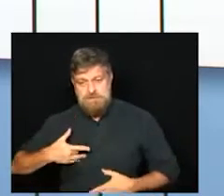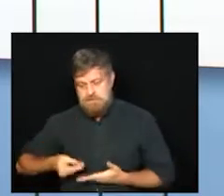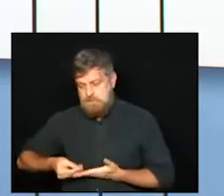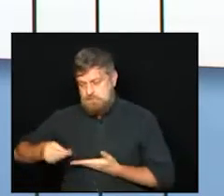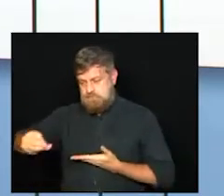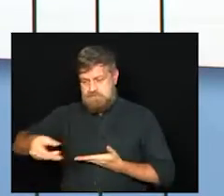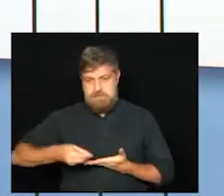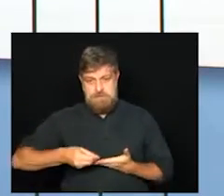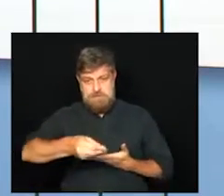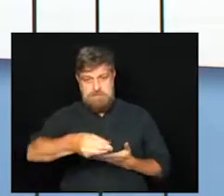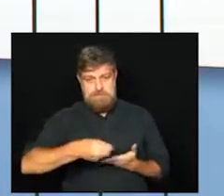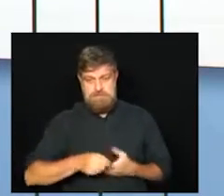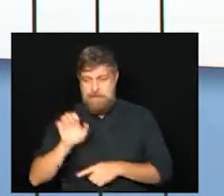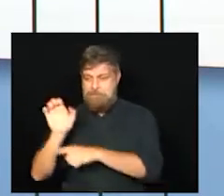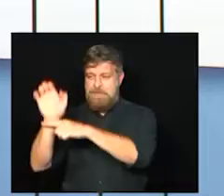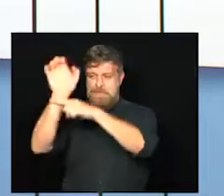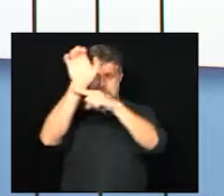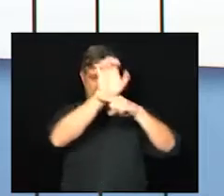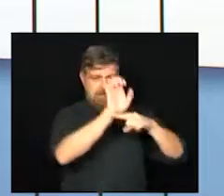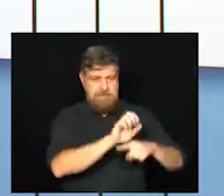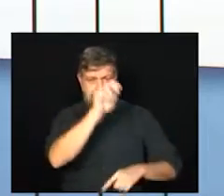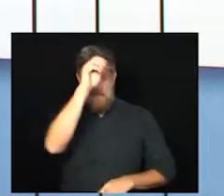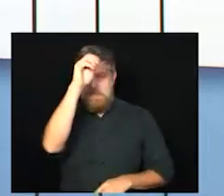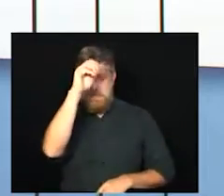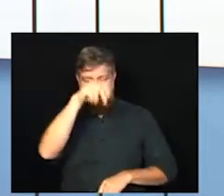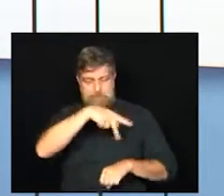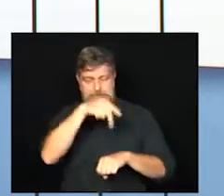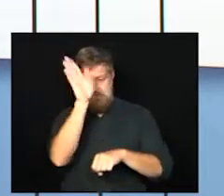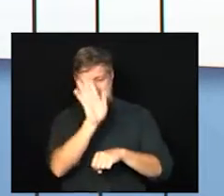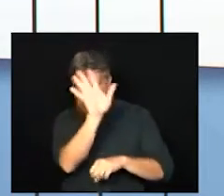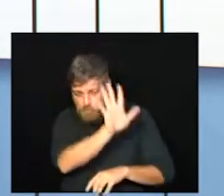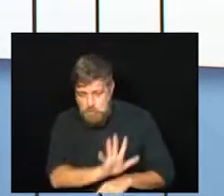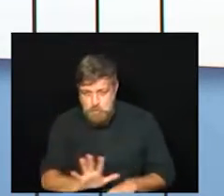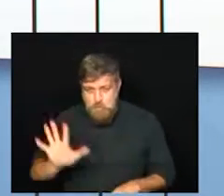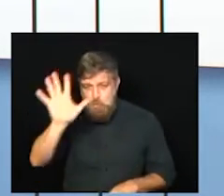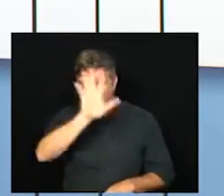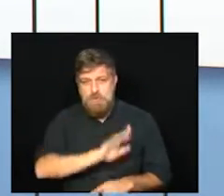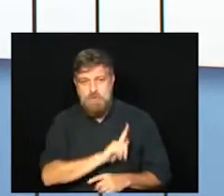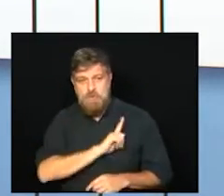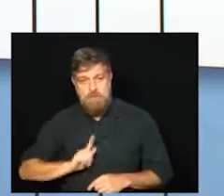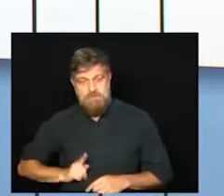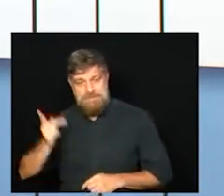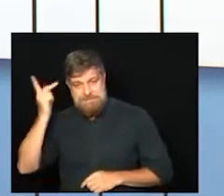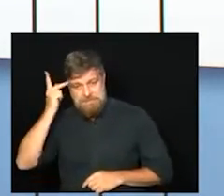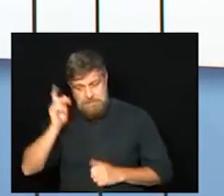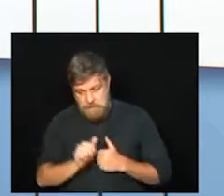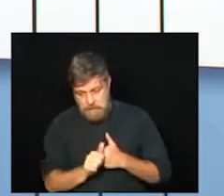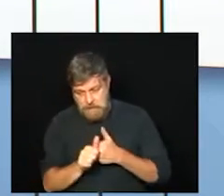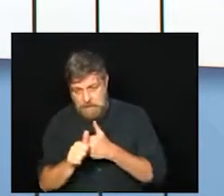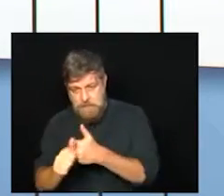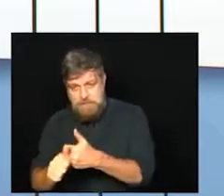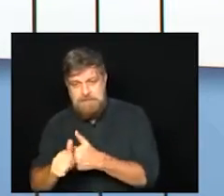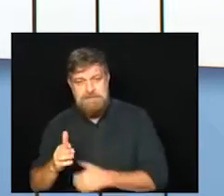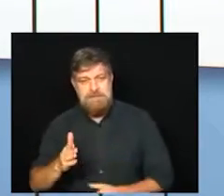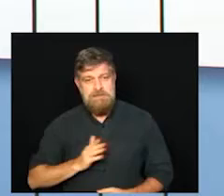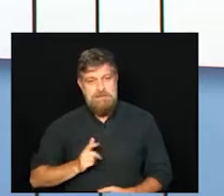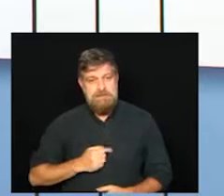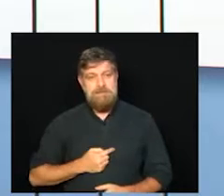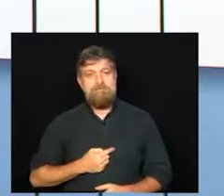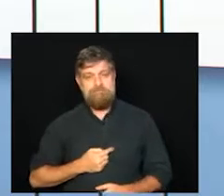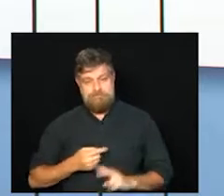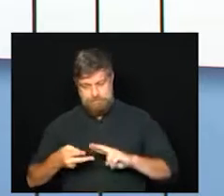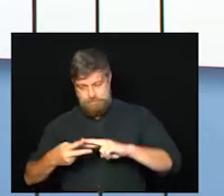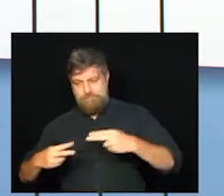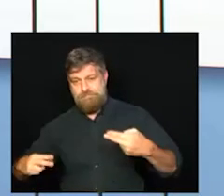a distribuição para todo o país. E de acordo com o governo, o Estado acompanha a circulação da variante